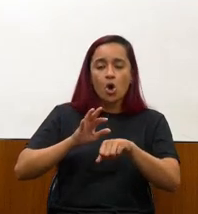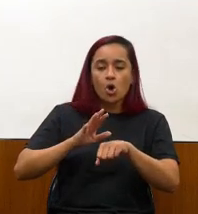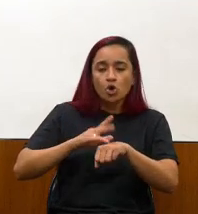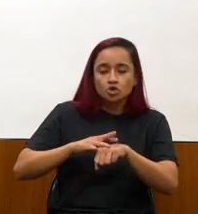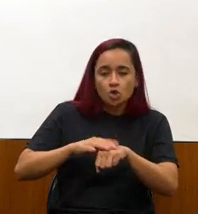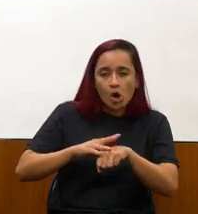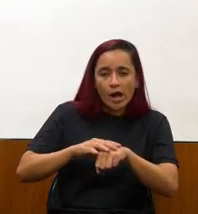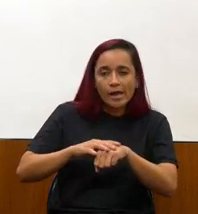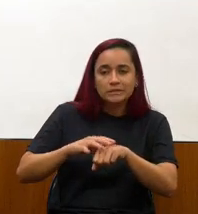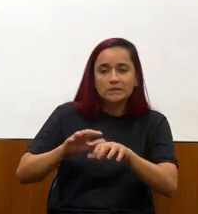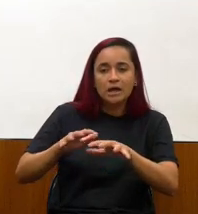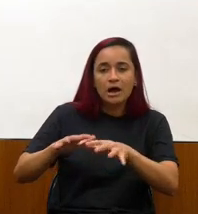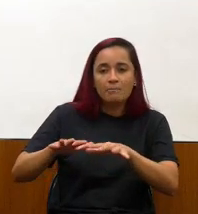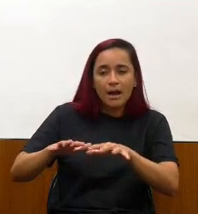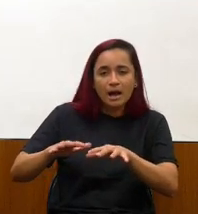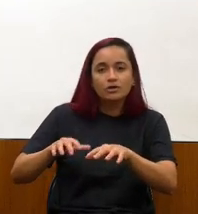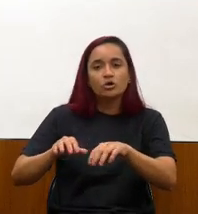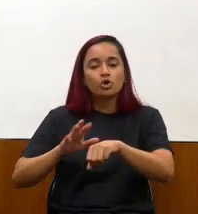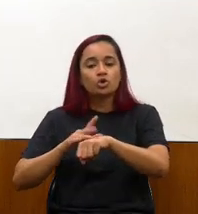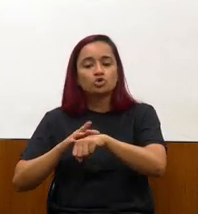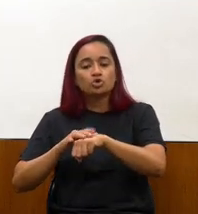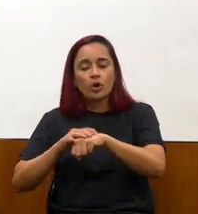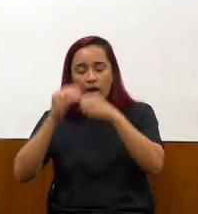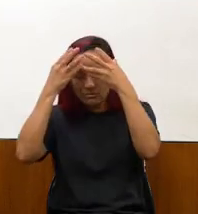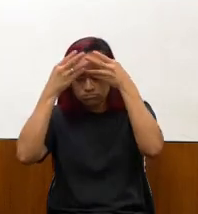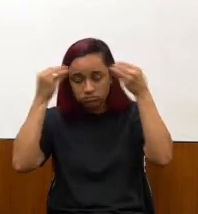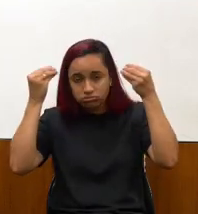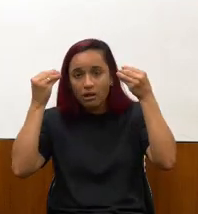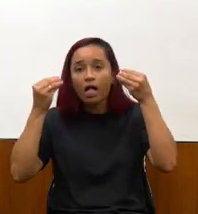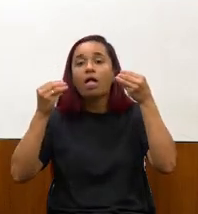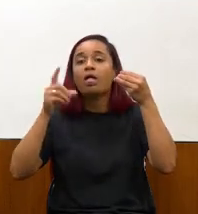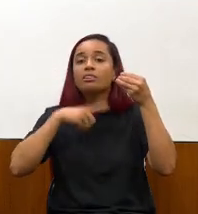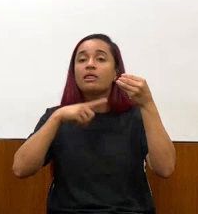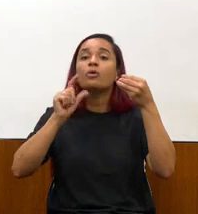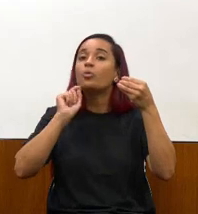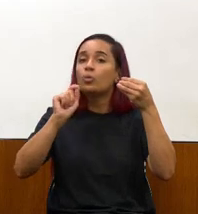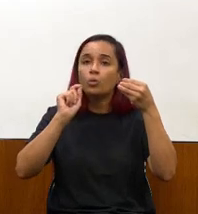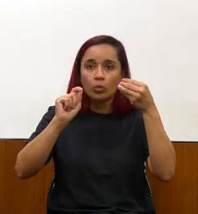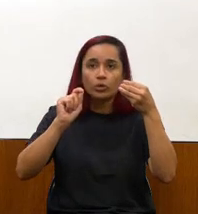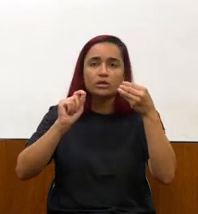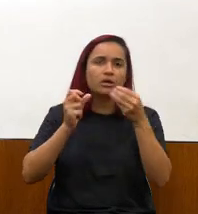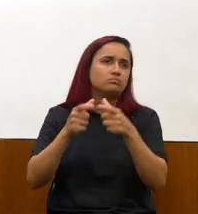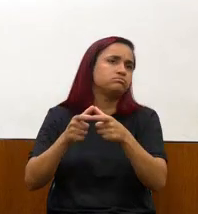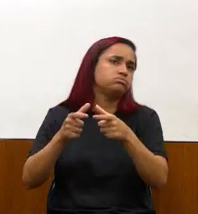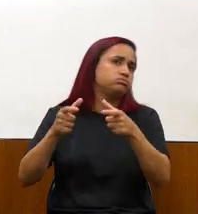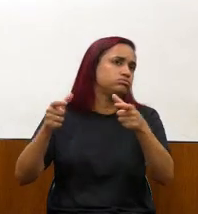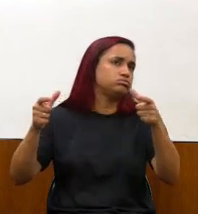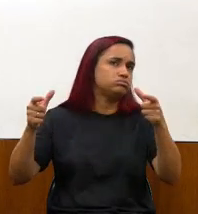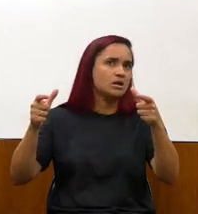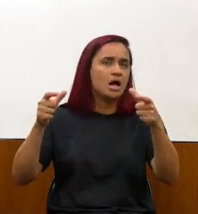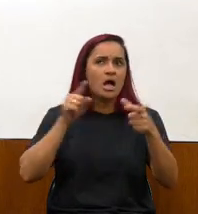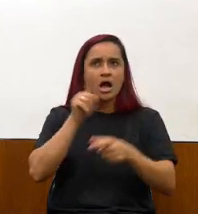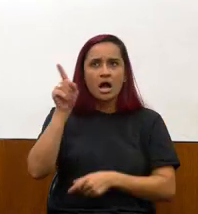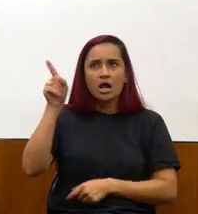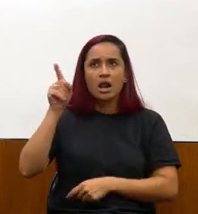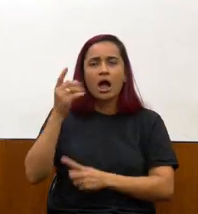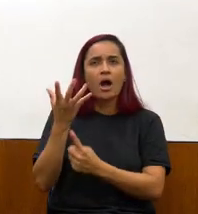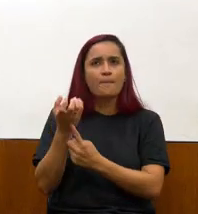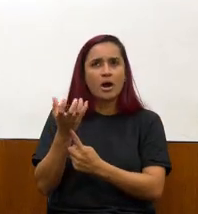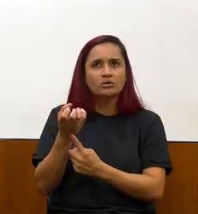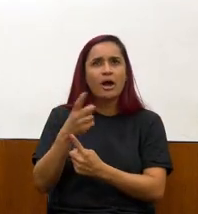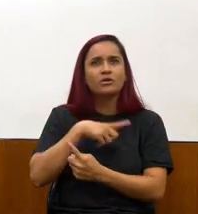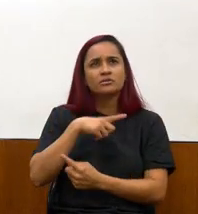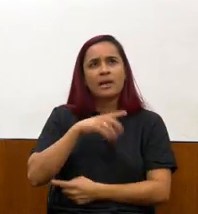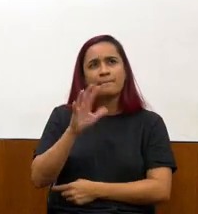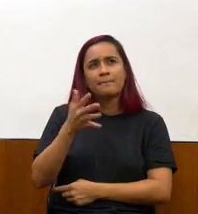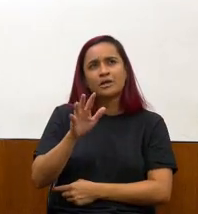ela é gigantesca, deputado. A gente vê isso no Manudal, nos mais de 1.000 atendidos que a gente tem por volta de 50 pessoas acima